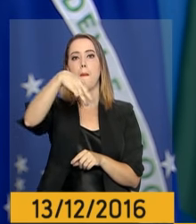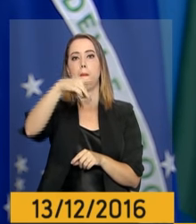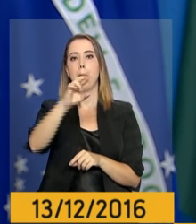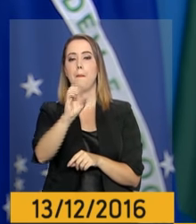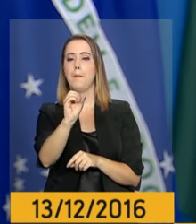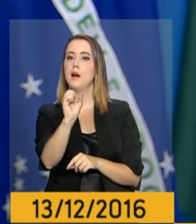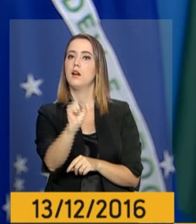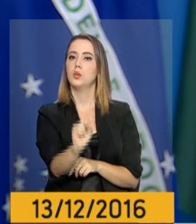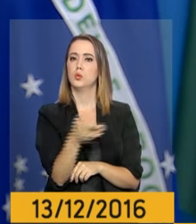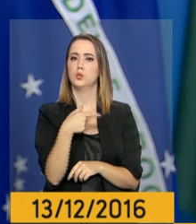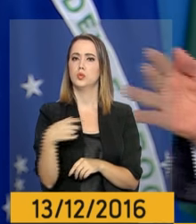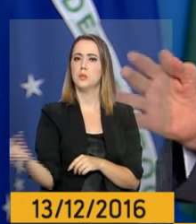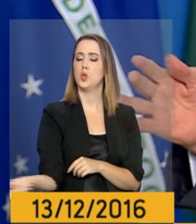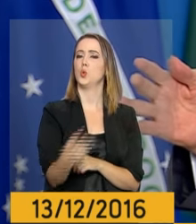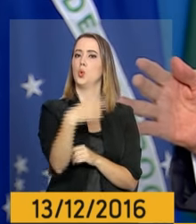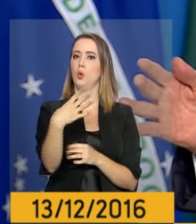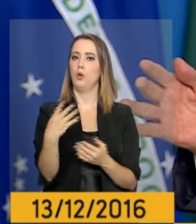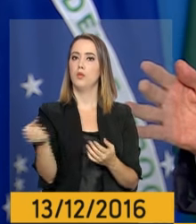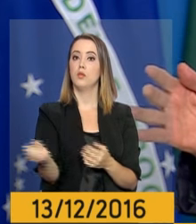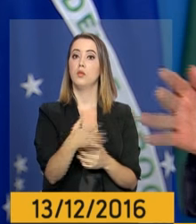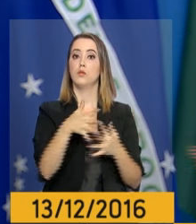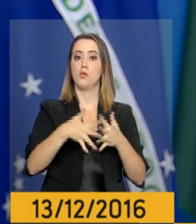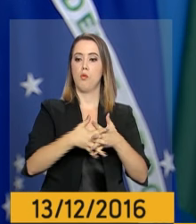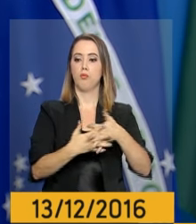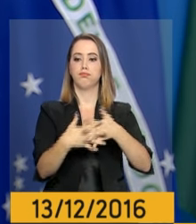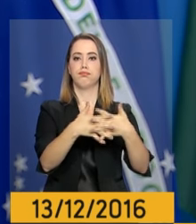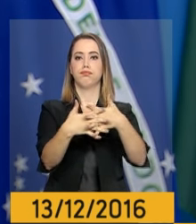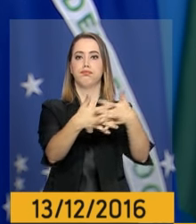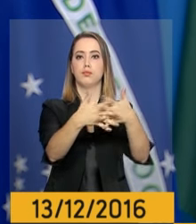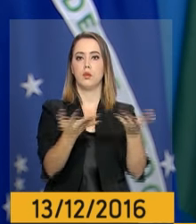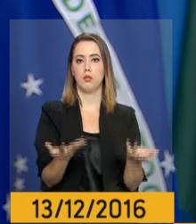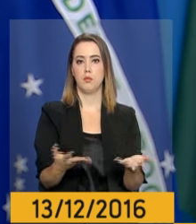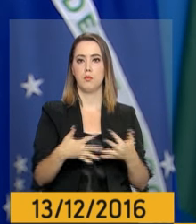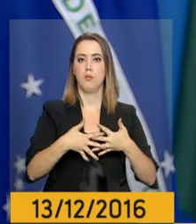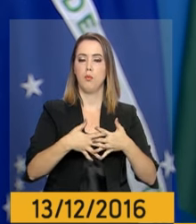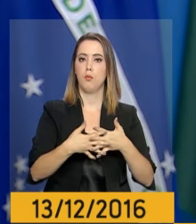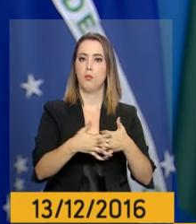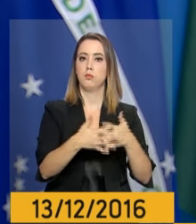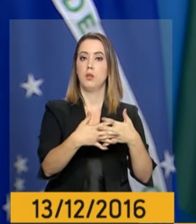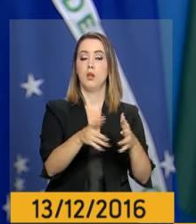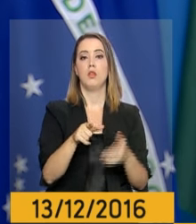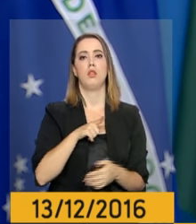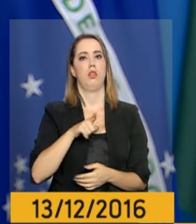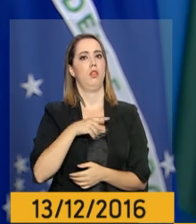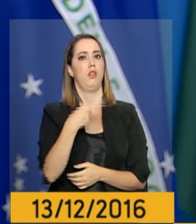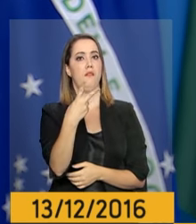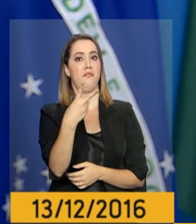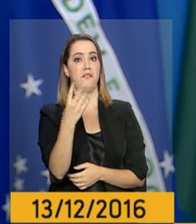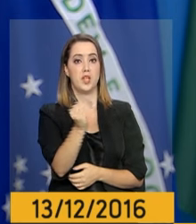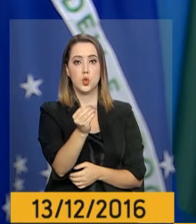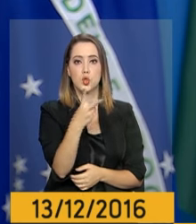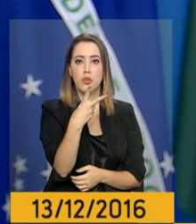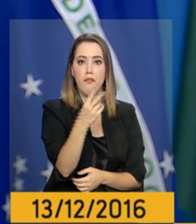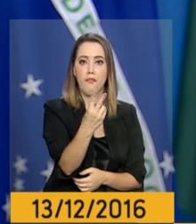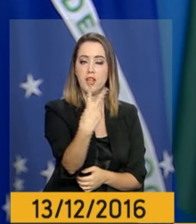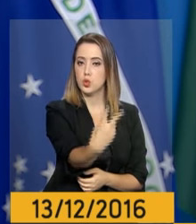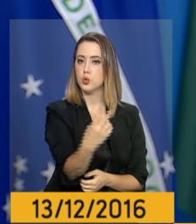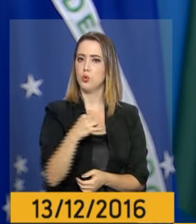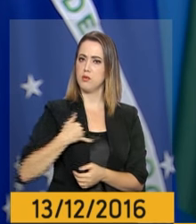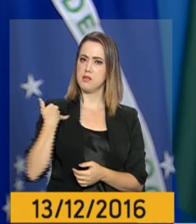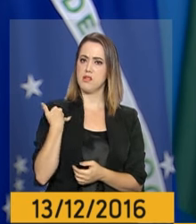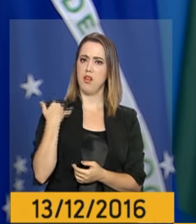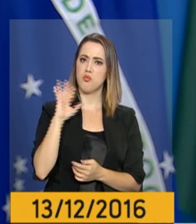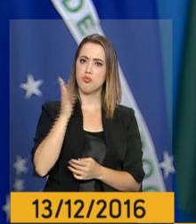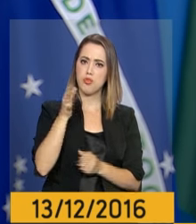vistas a modernizar a frota de caminhões. Nós temos caminhões que têm 20, 22 anos de existência